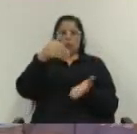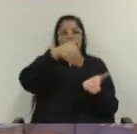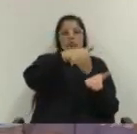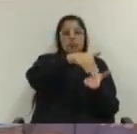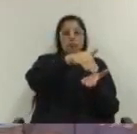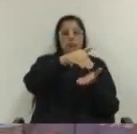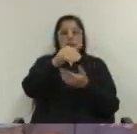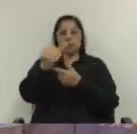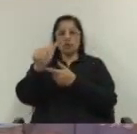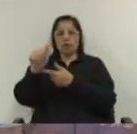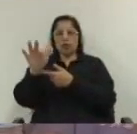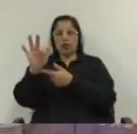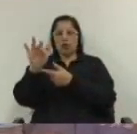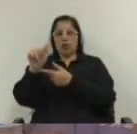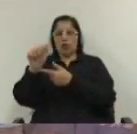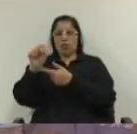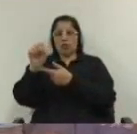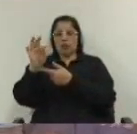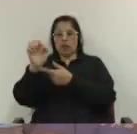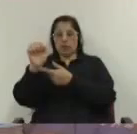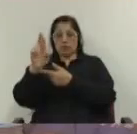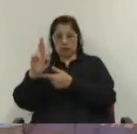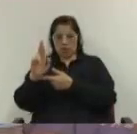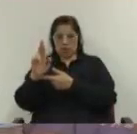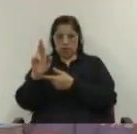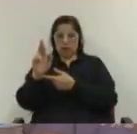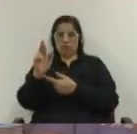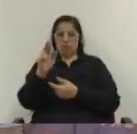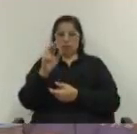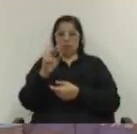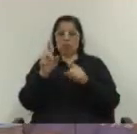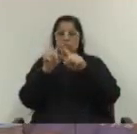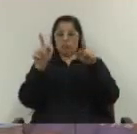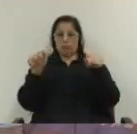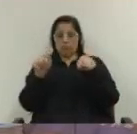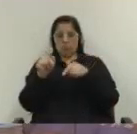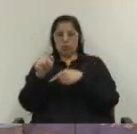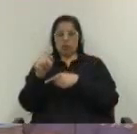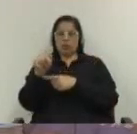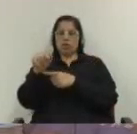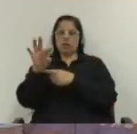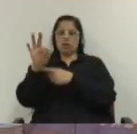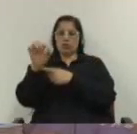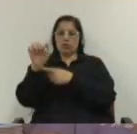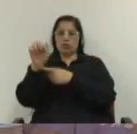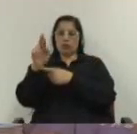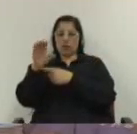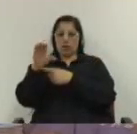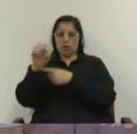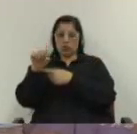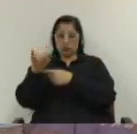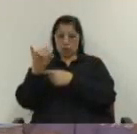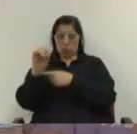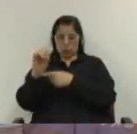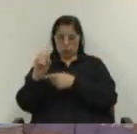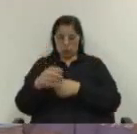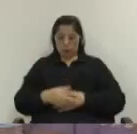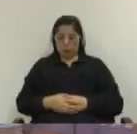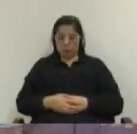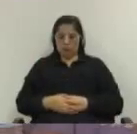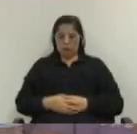não demonstra eficiência na função. Já para a empresa Vital Garden, o juiz pede o ressarcimento do valor